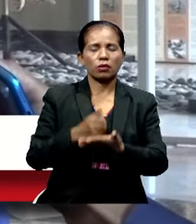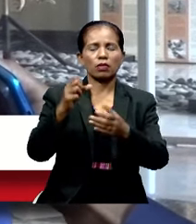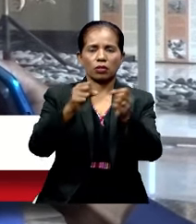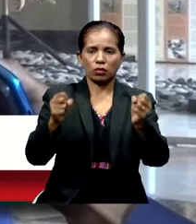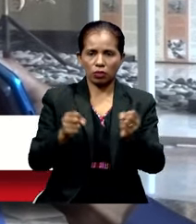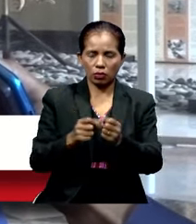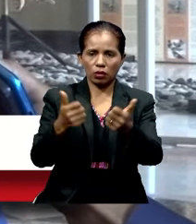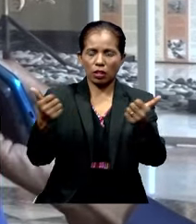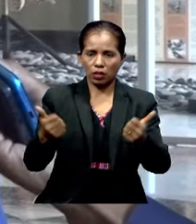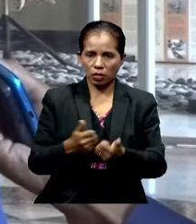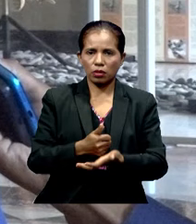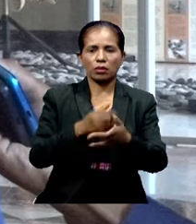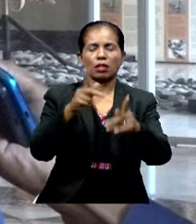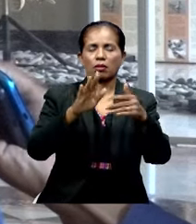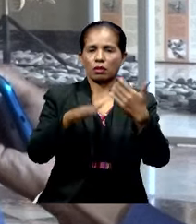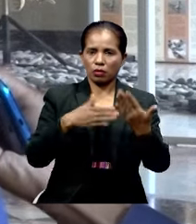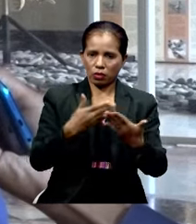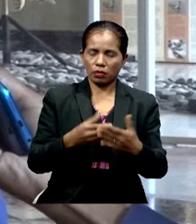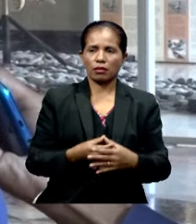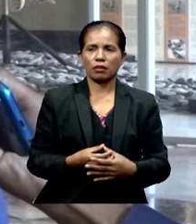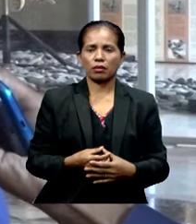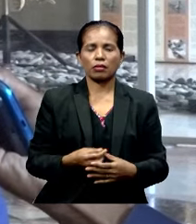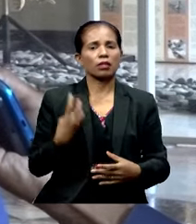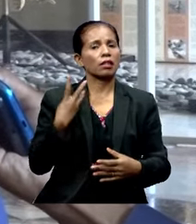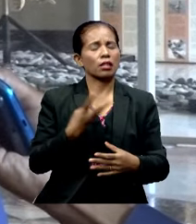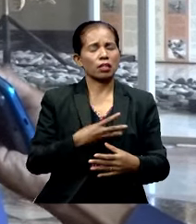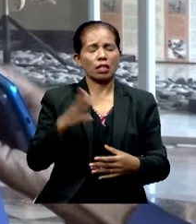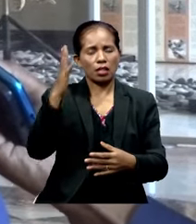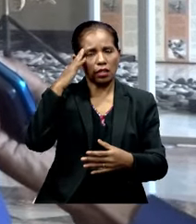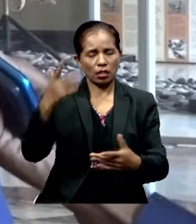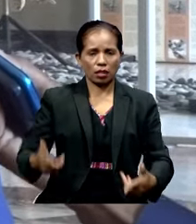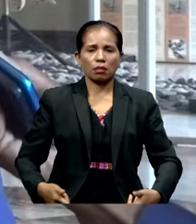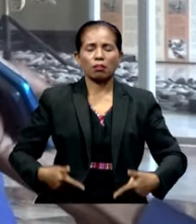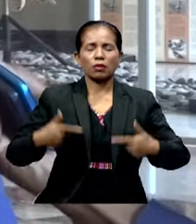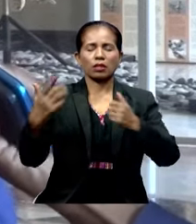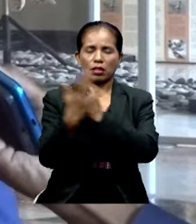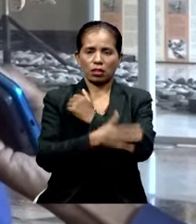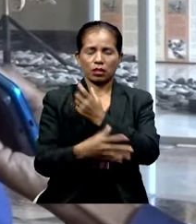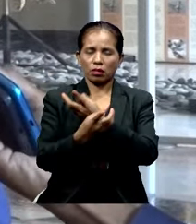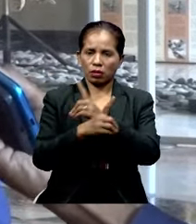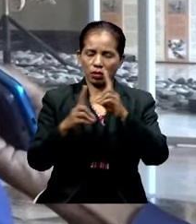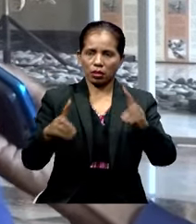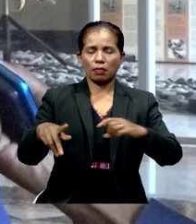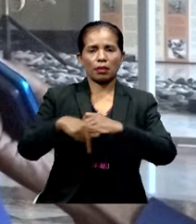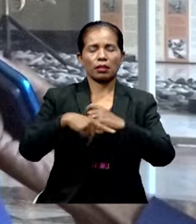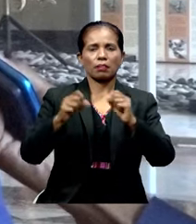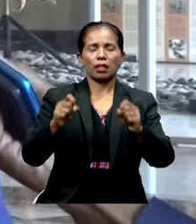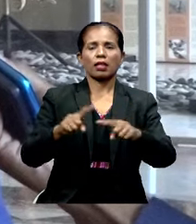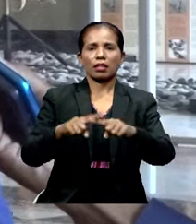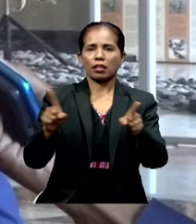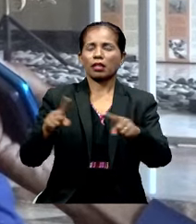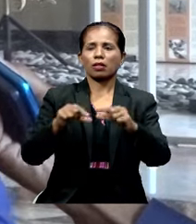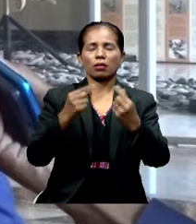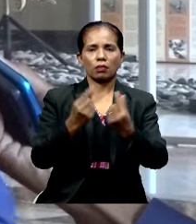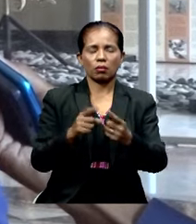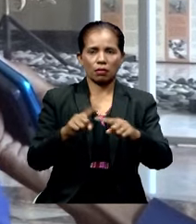aldea, servir é mau todo. E da hatene, muri-se a nação democrática. Partido pela etiqueta, grupo pela etiqueta.